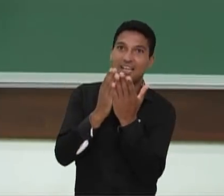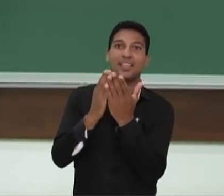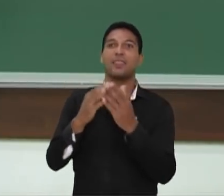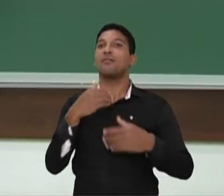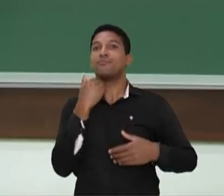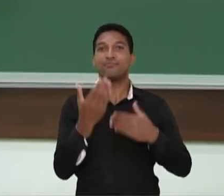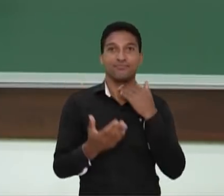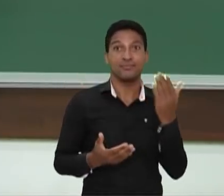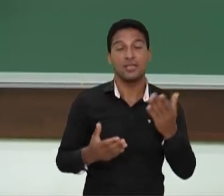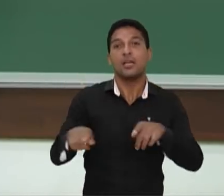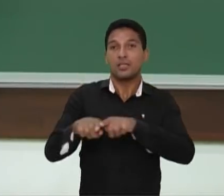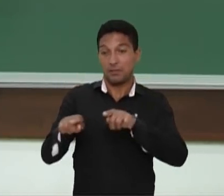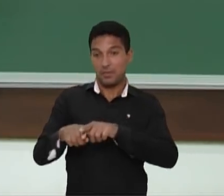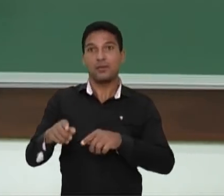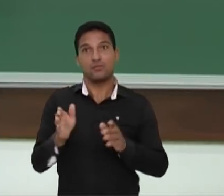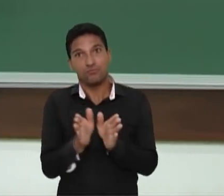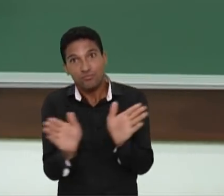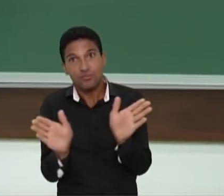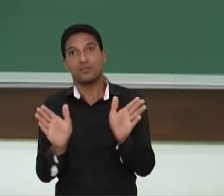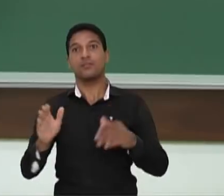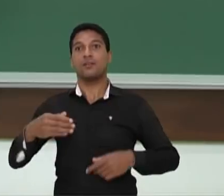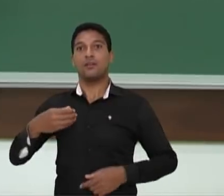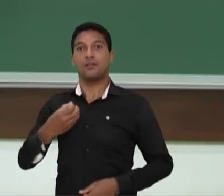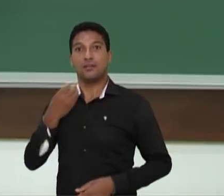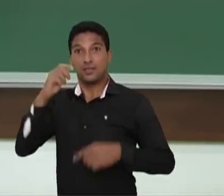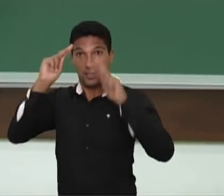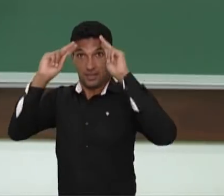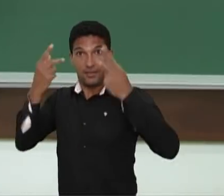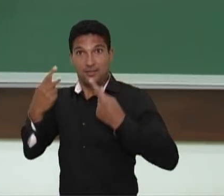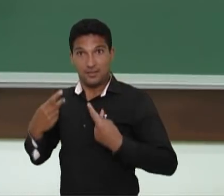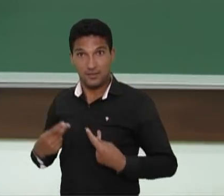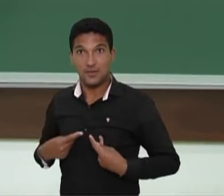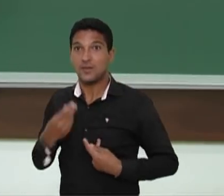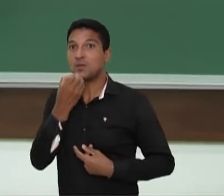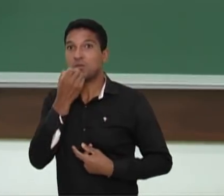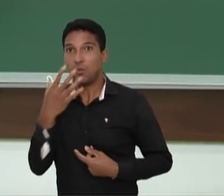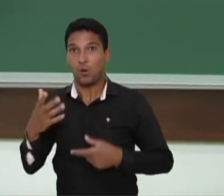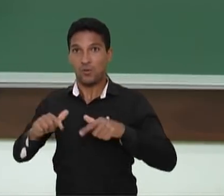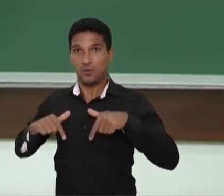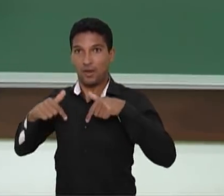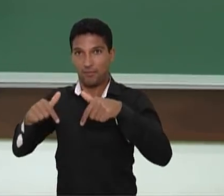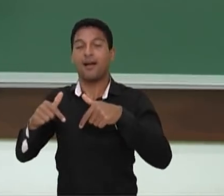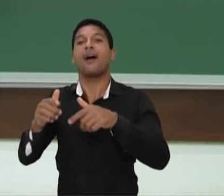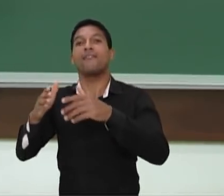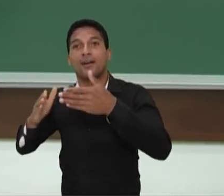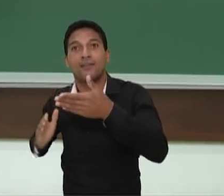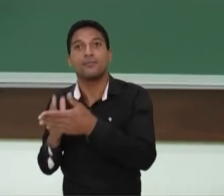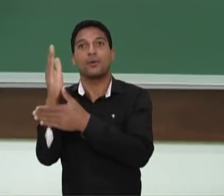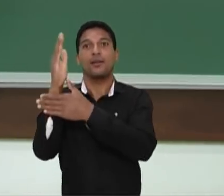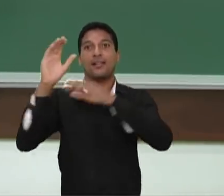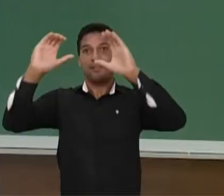boas, que levam ao Ser Supremo, né? Que levam ao céu, a Deus.